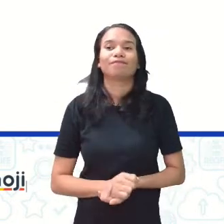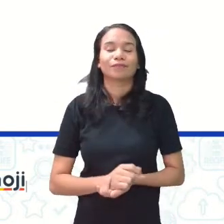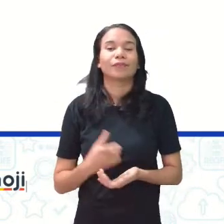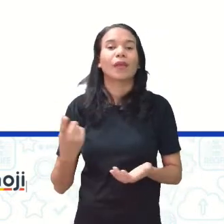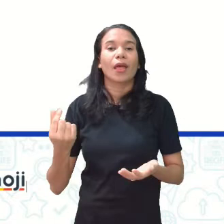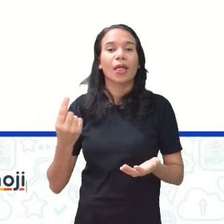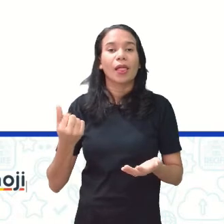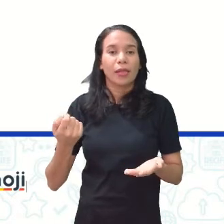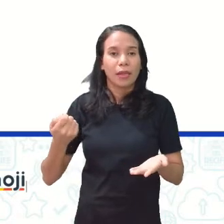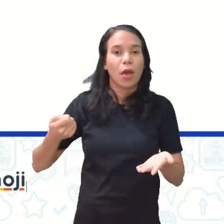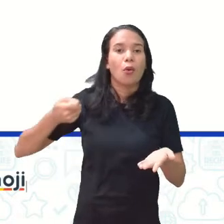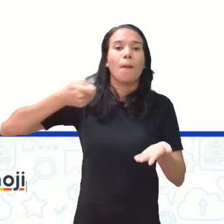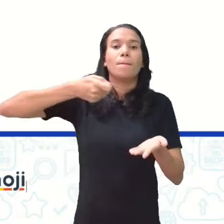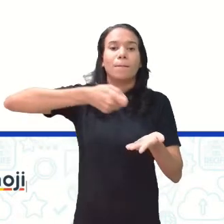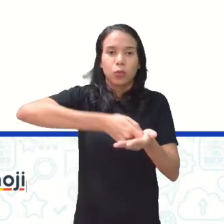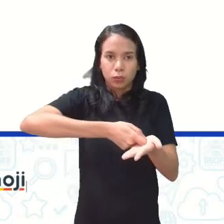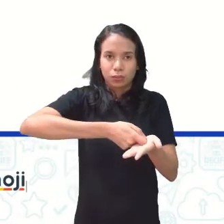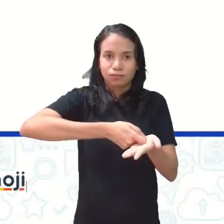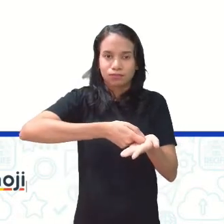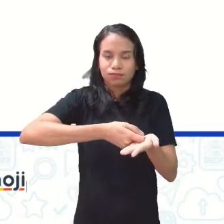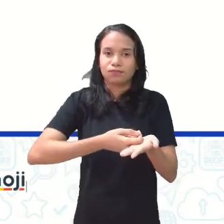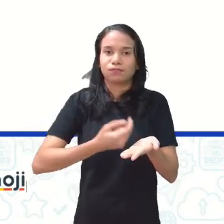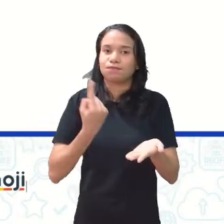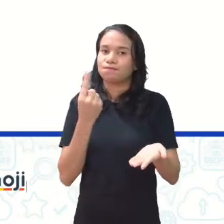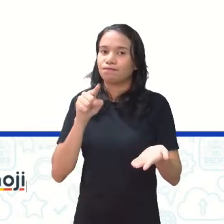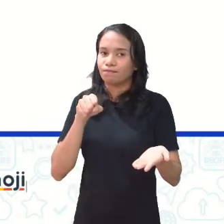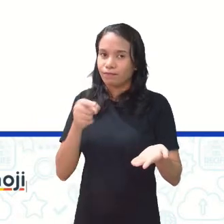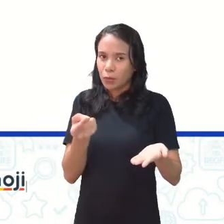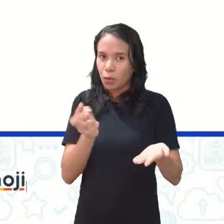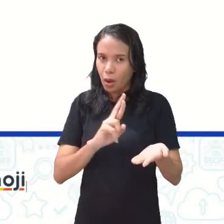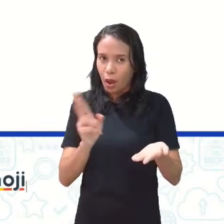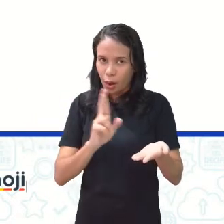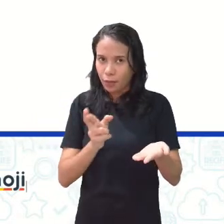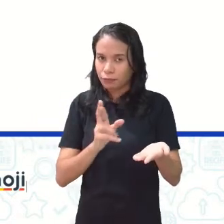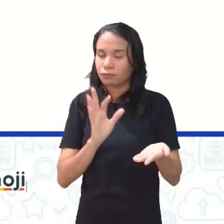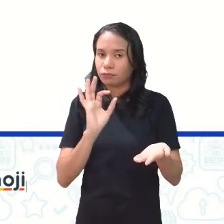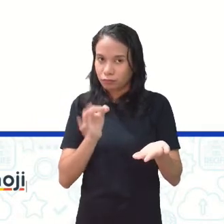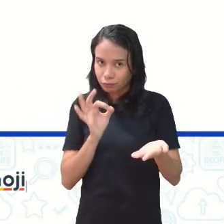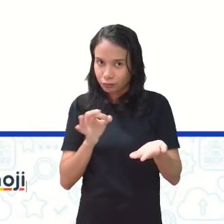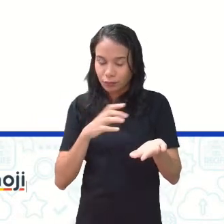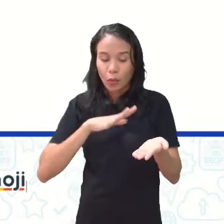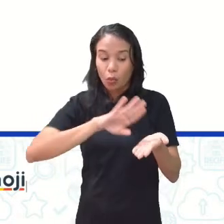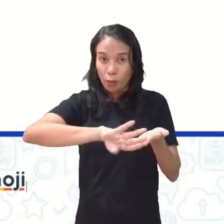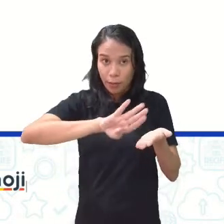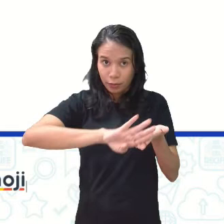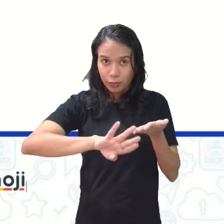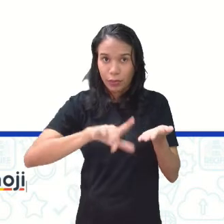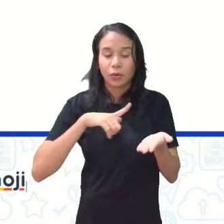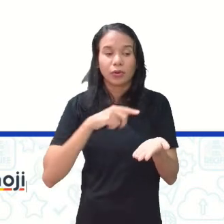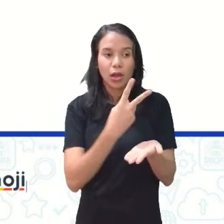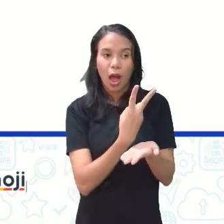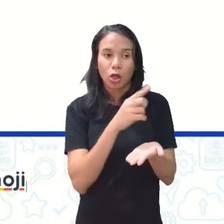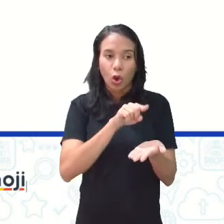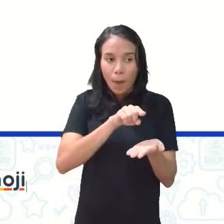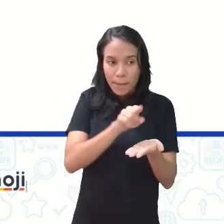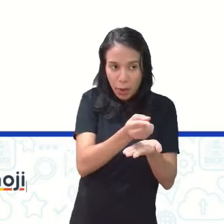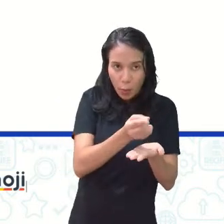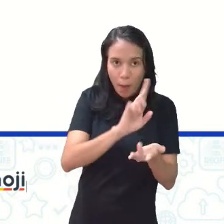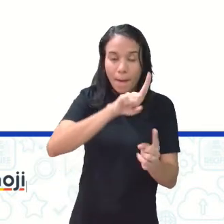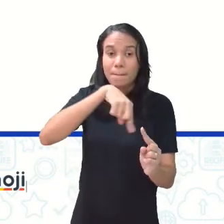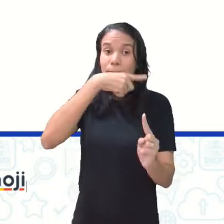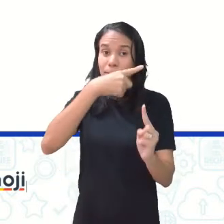Eu fiz um depósito, eu adicionei R$1.000 na minha conta. Então, R$2.000